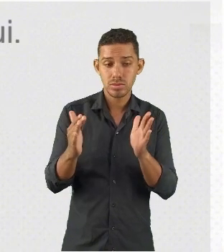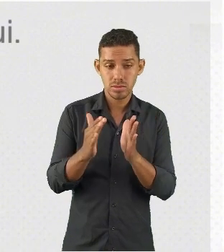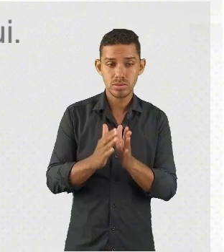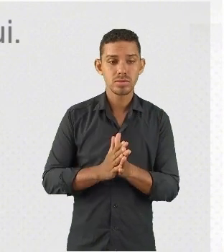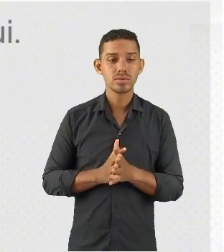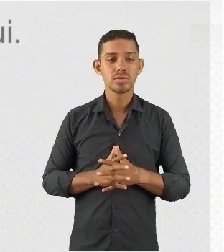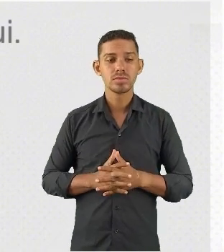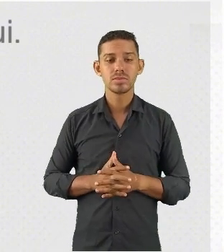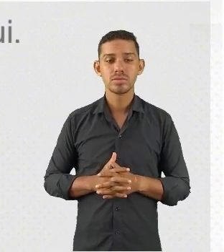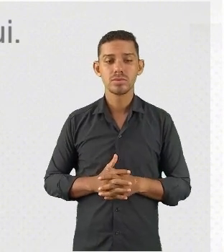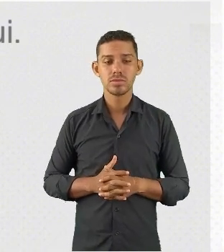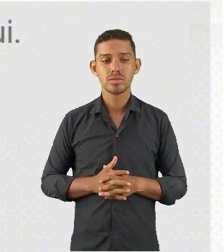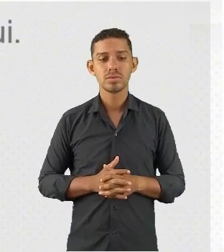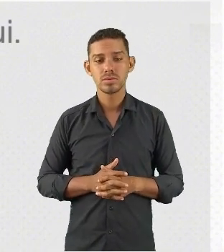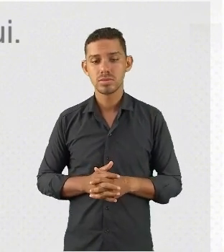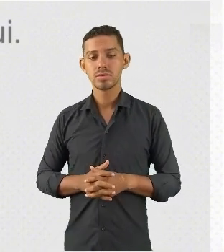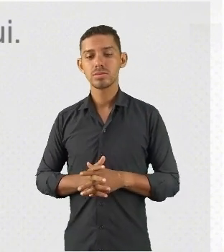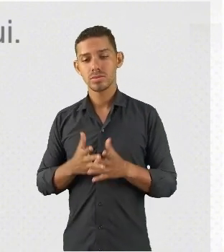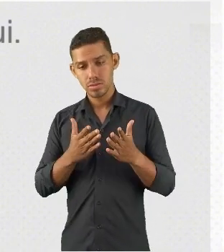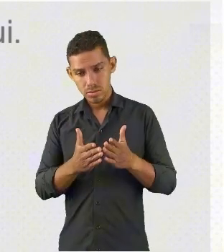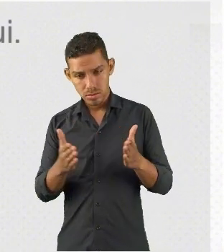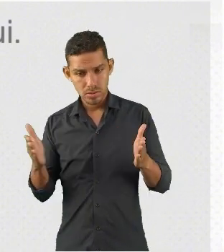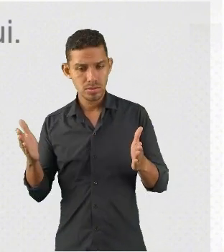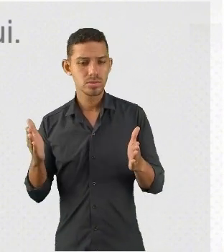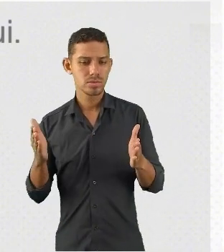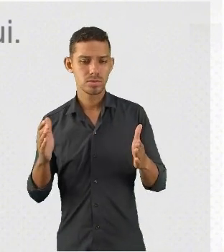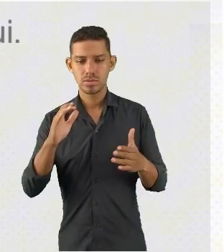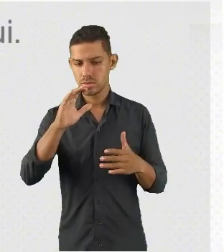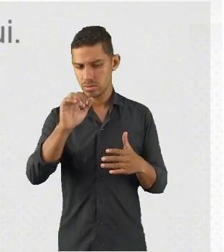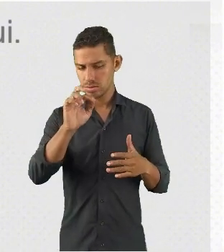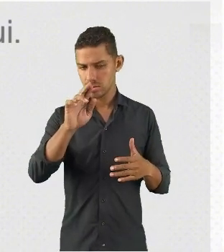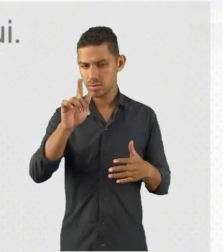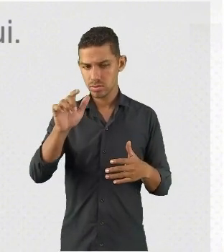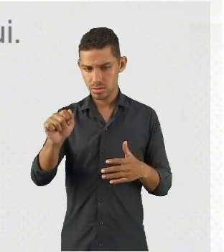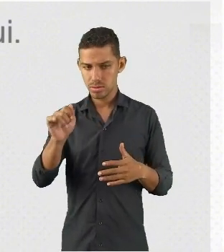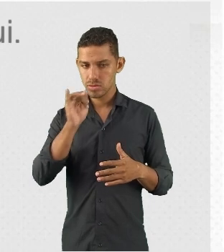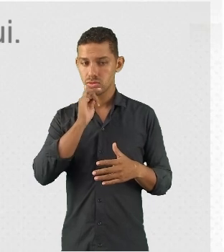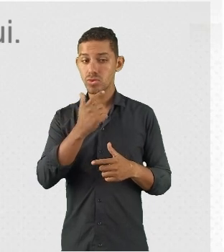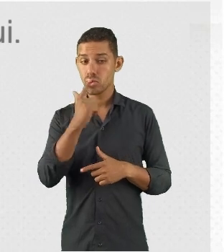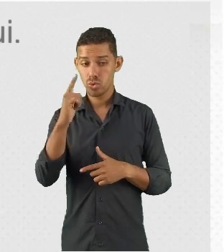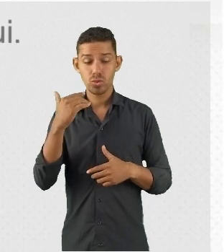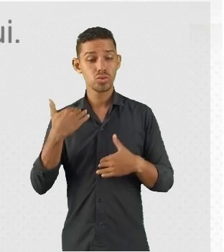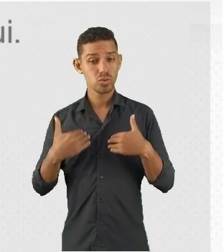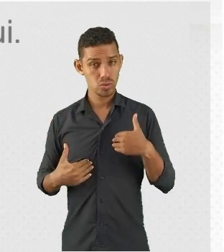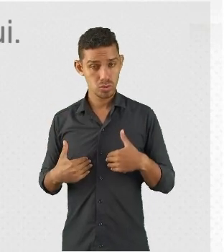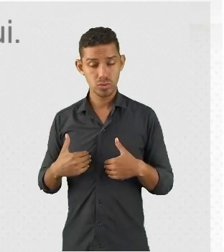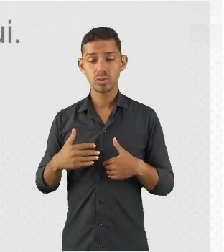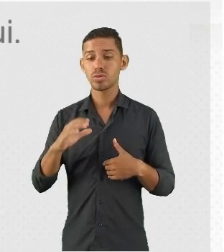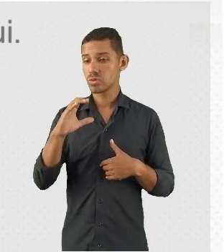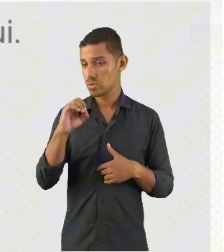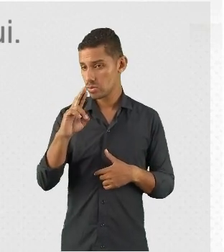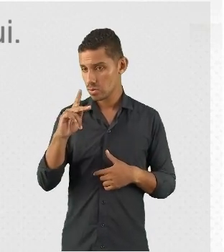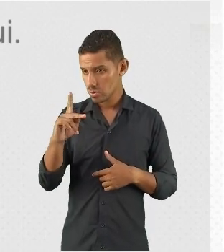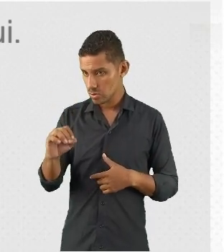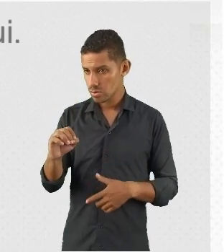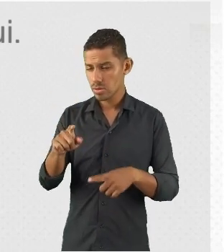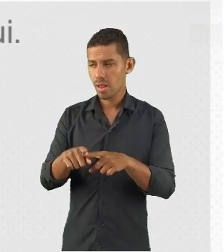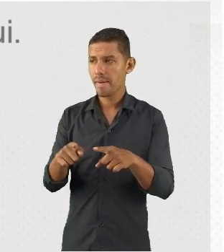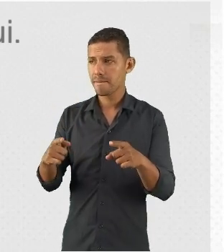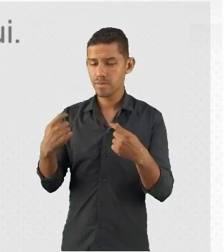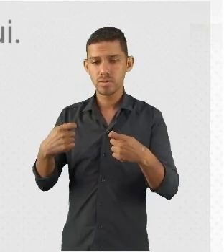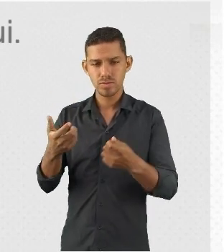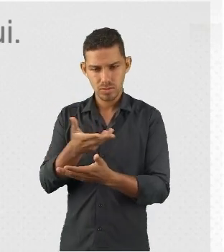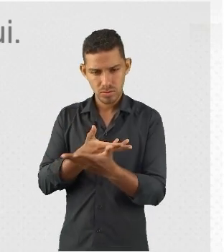Parte da carga irá ser transferida para outro corpo. Nesse processo, os corpos envolvidos ficam carregados com carga de